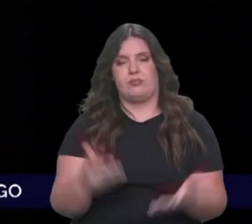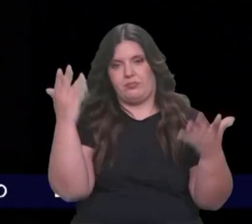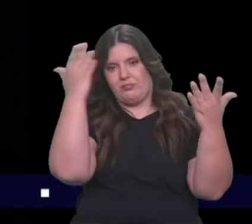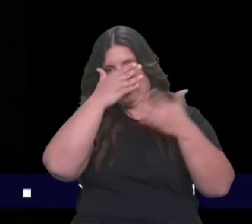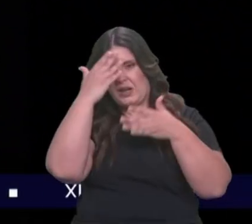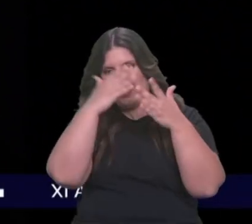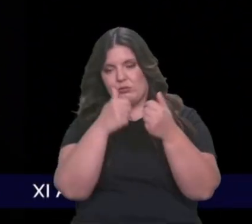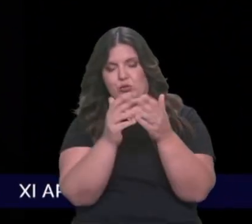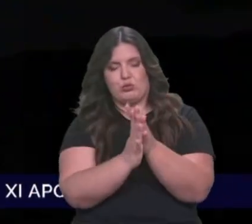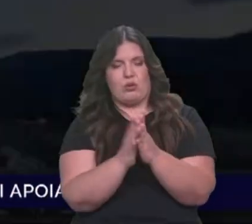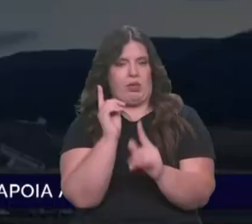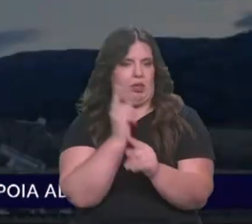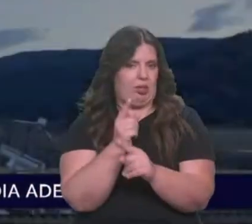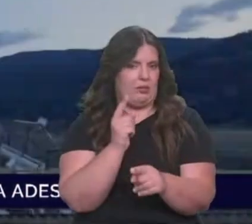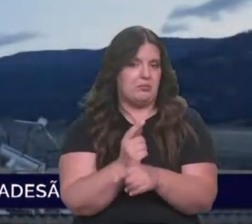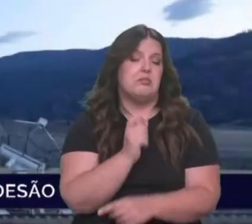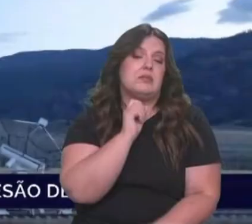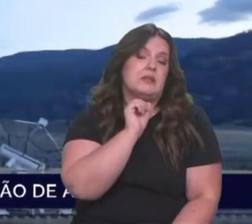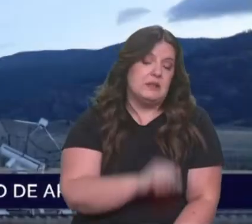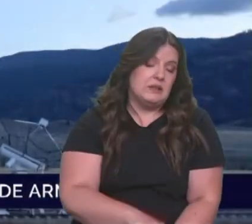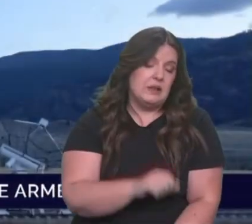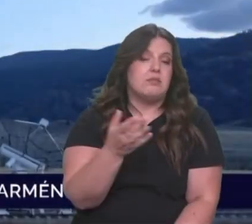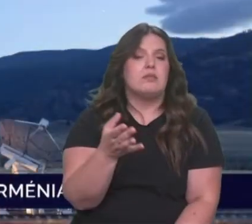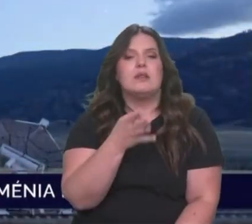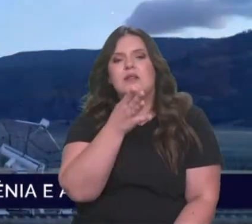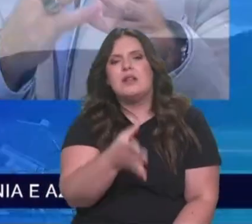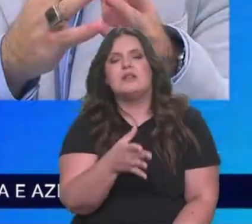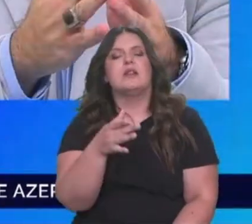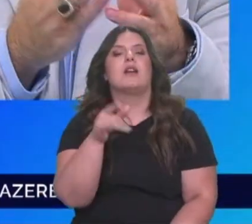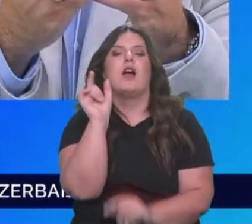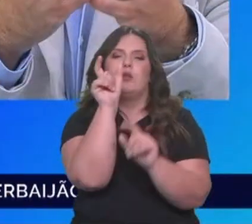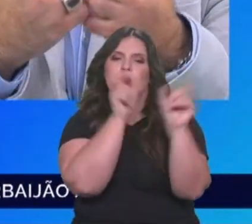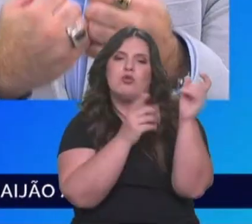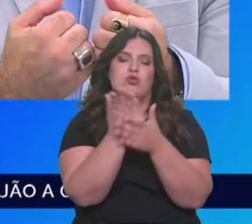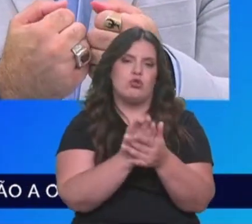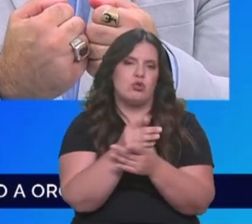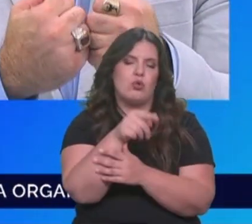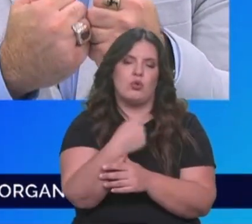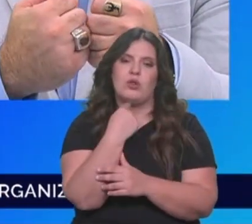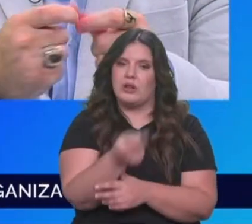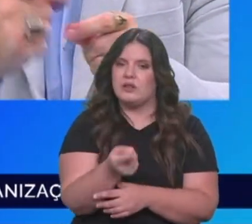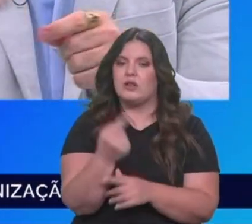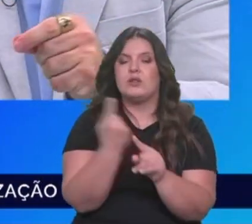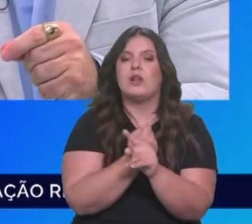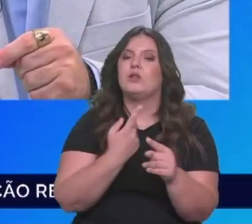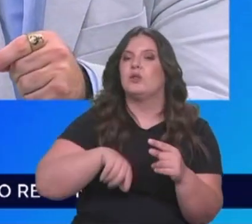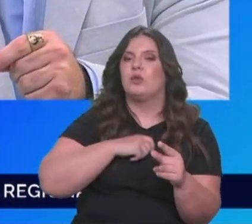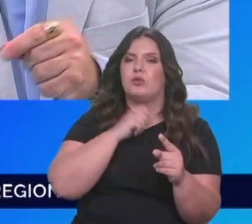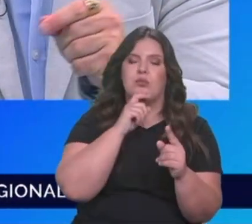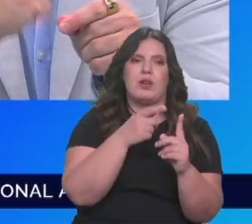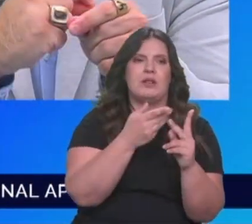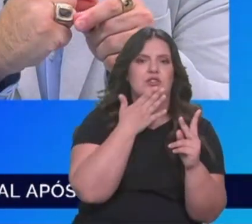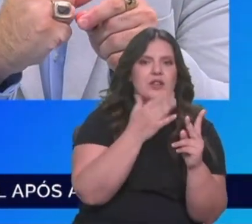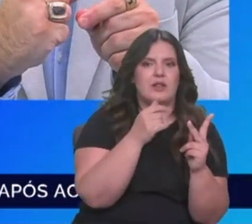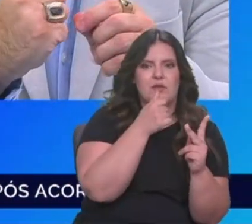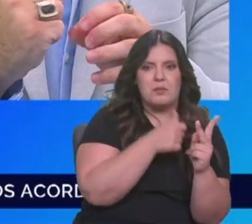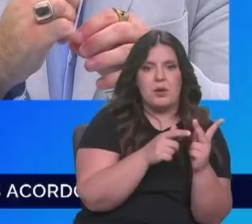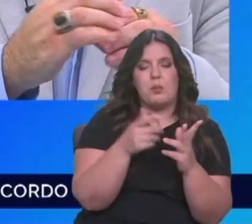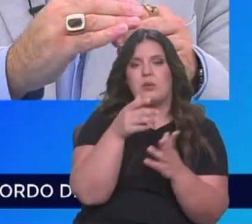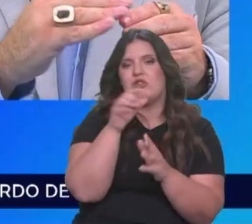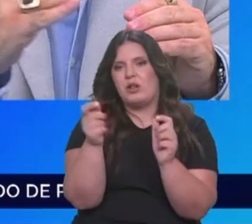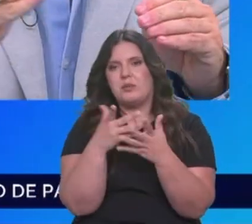dar tudo da mesma maneira. Sim, estes astrónomos dizem que, apesar de todos os nossos dados dizerem que pode ser ou uma gigante vermelha ou uma estrela de grande